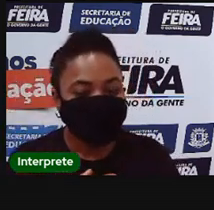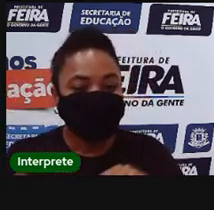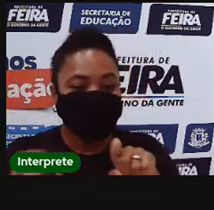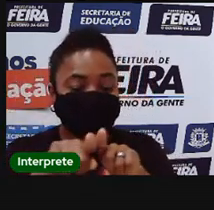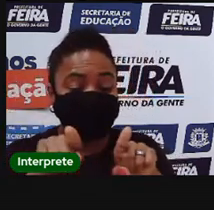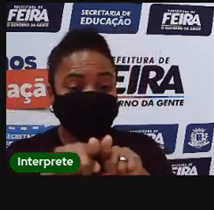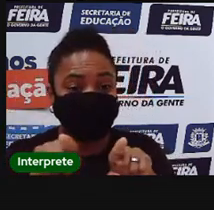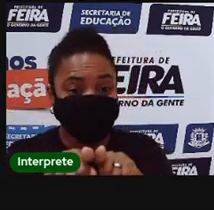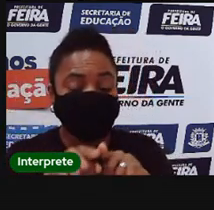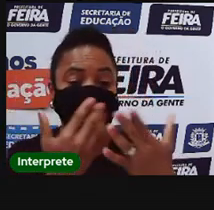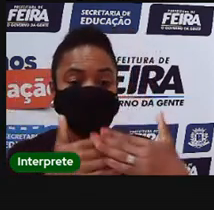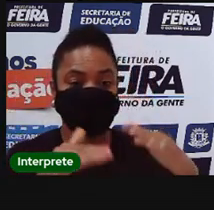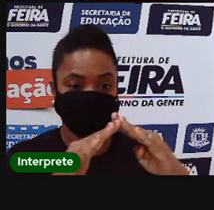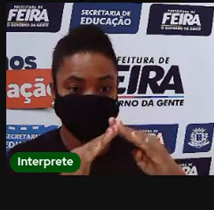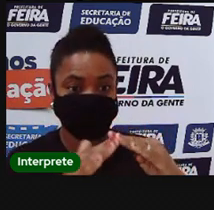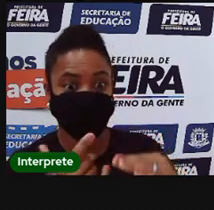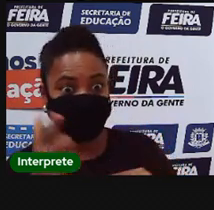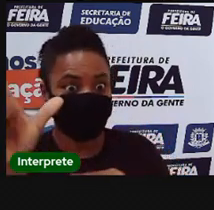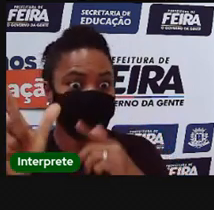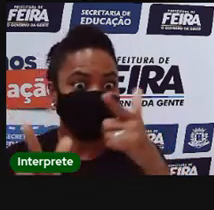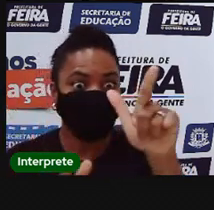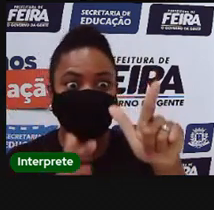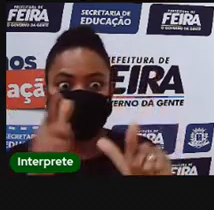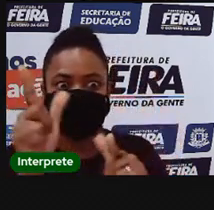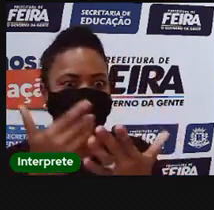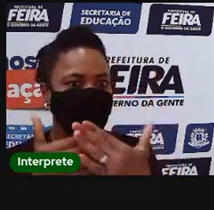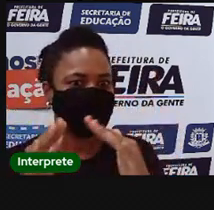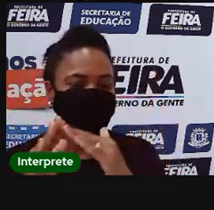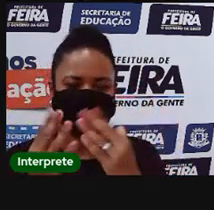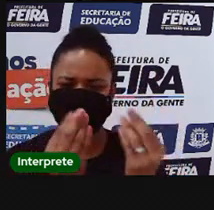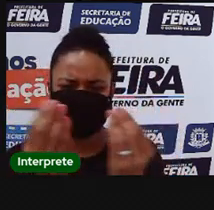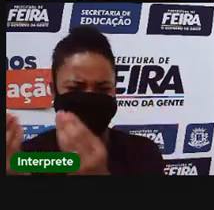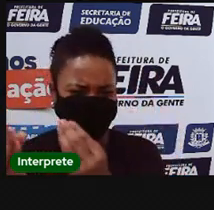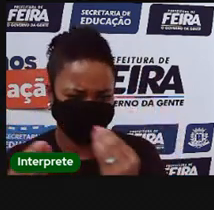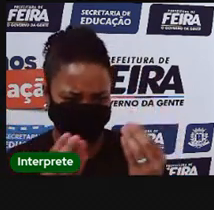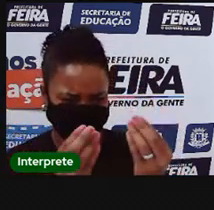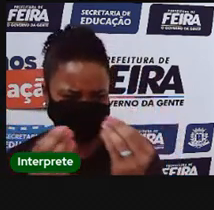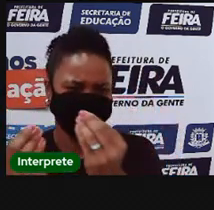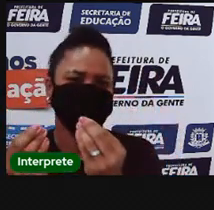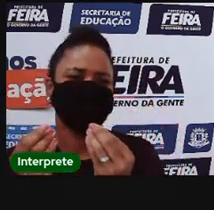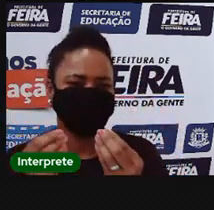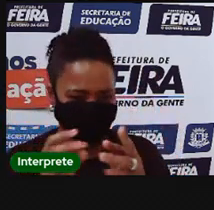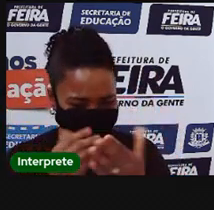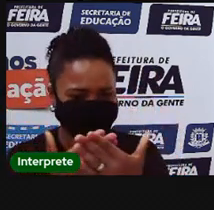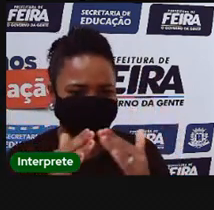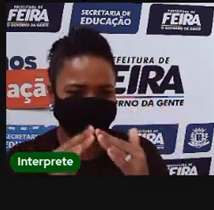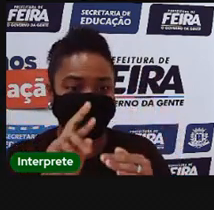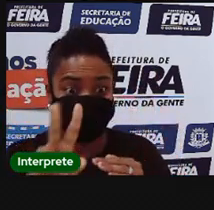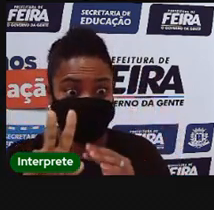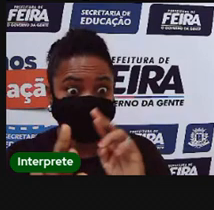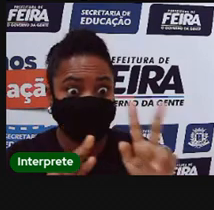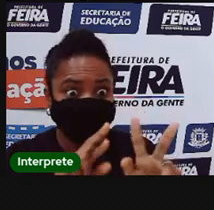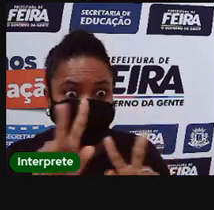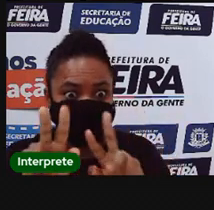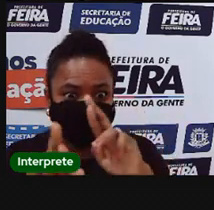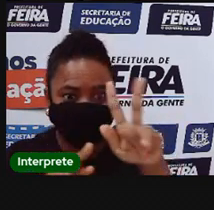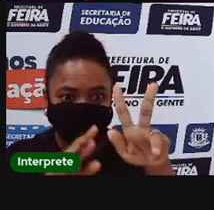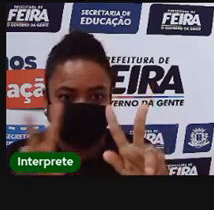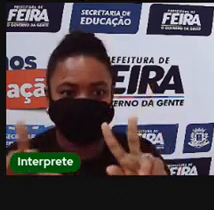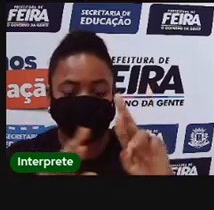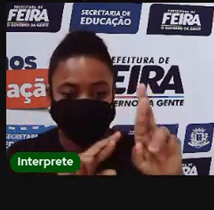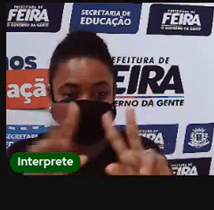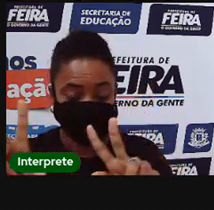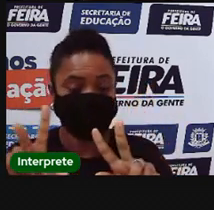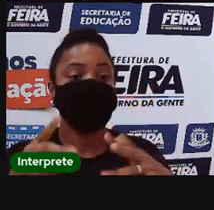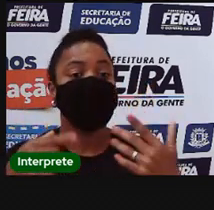Maria Alves dos Santos, Antônio Alves Oliveira, Antônio Brandão de Souza, a Escola Municipal Chico